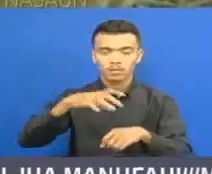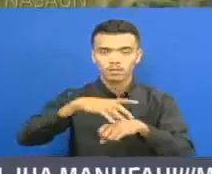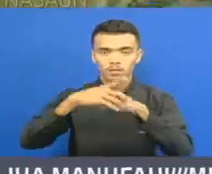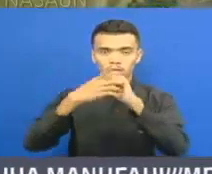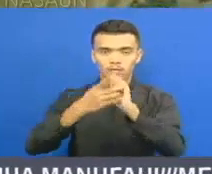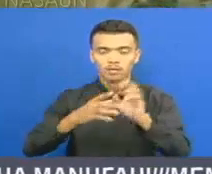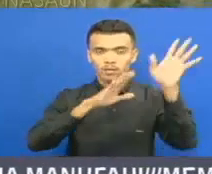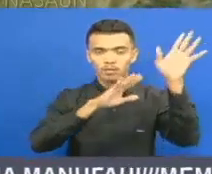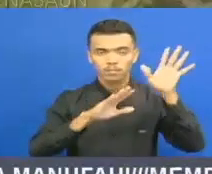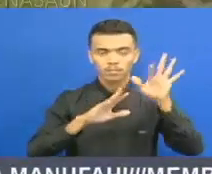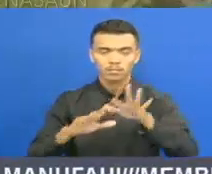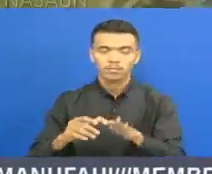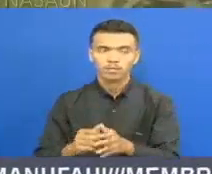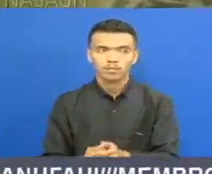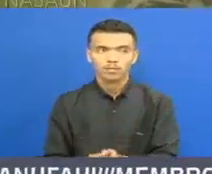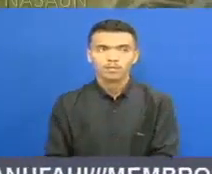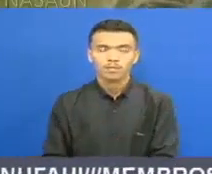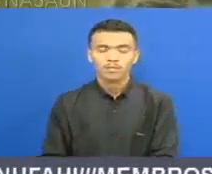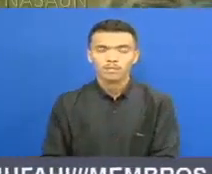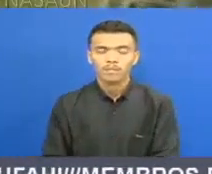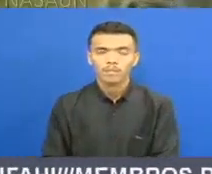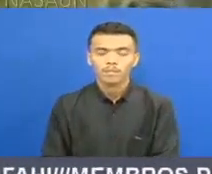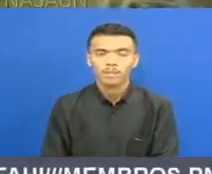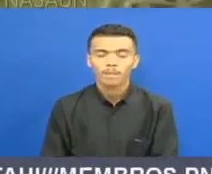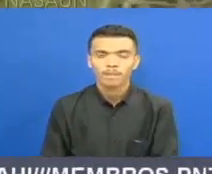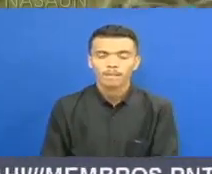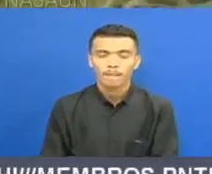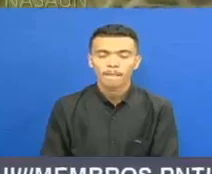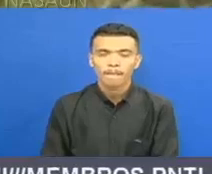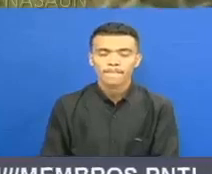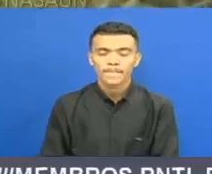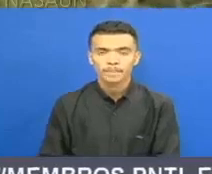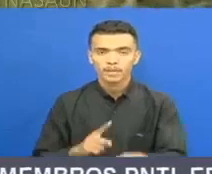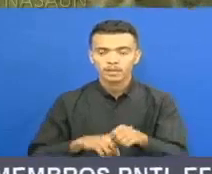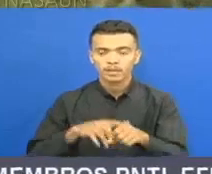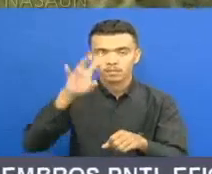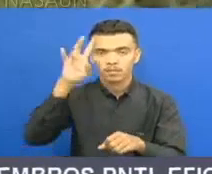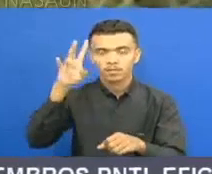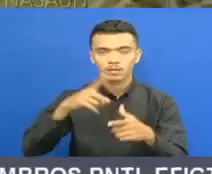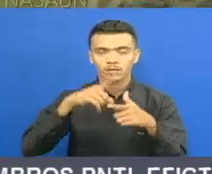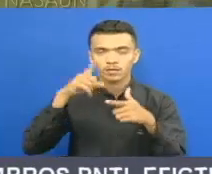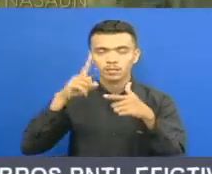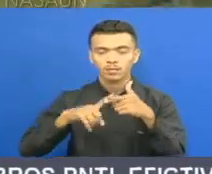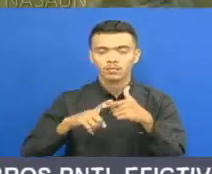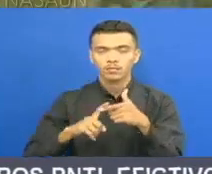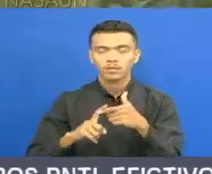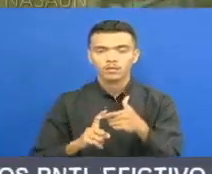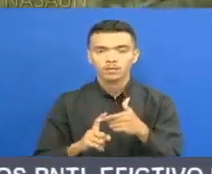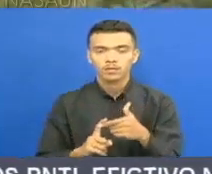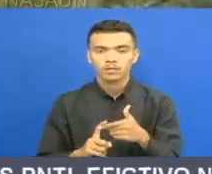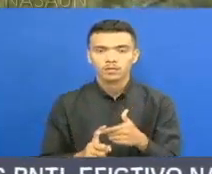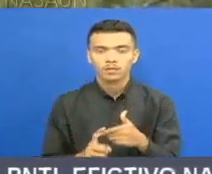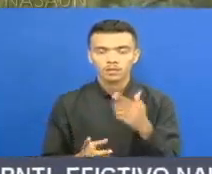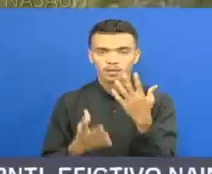cala, mas cala ora se tukito tuku ali dansane. Depois nessa aí uma clata. Ah, nessa